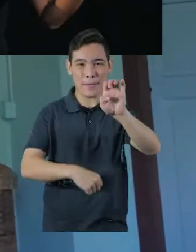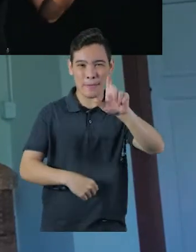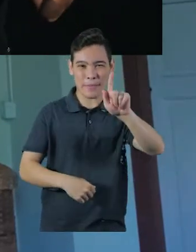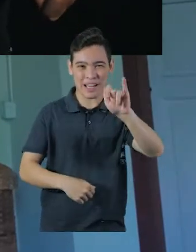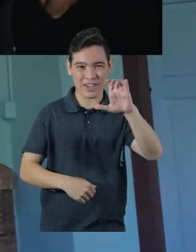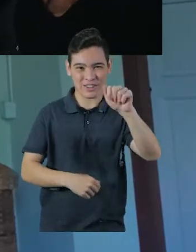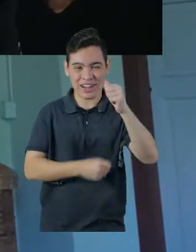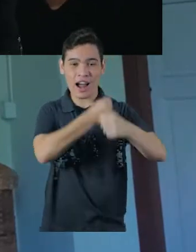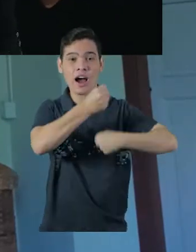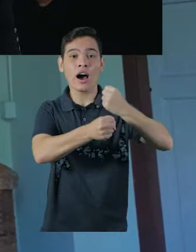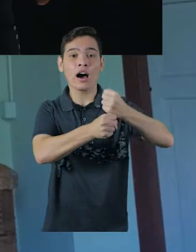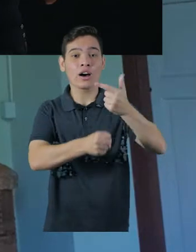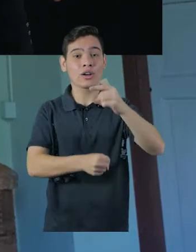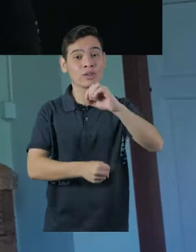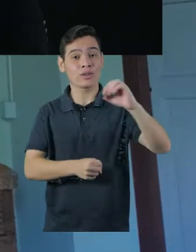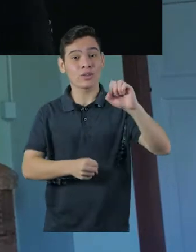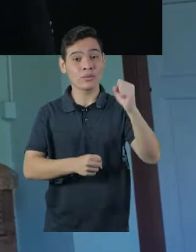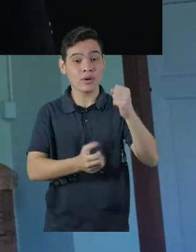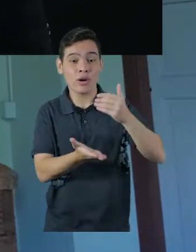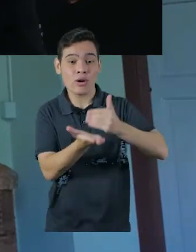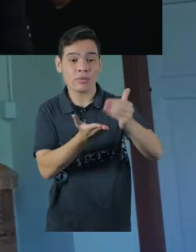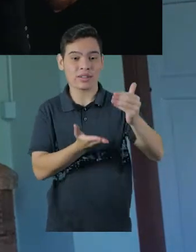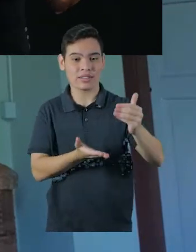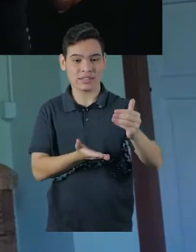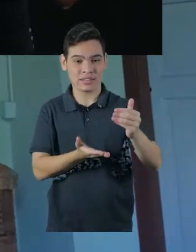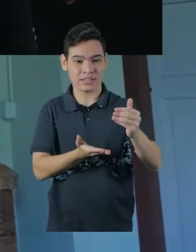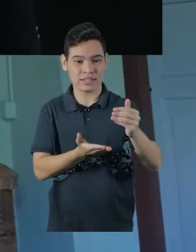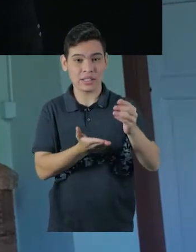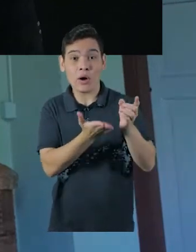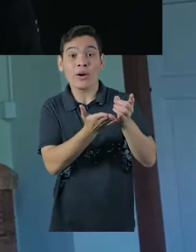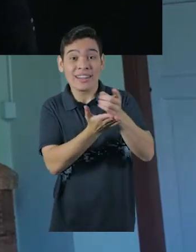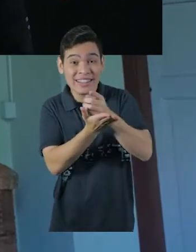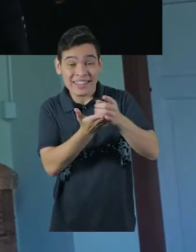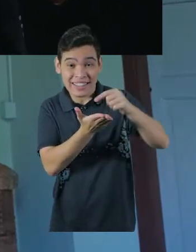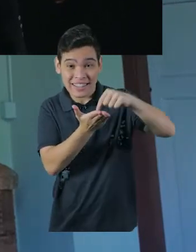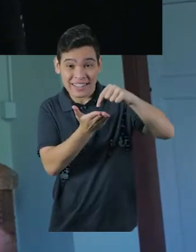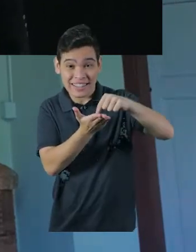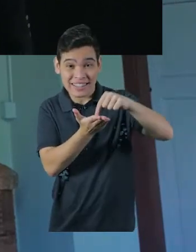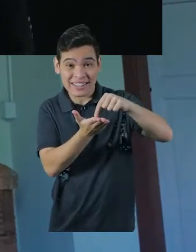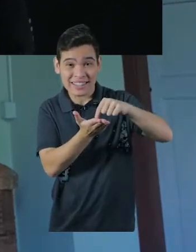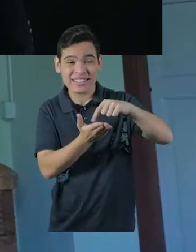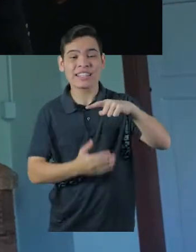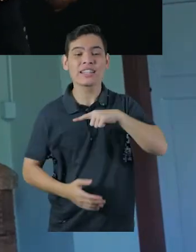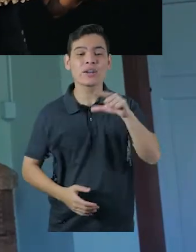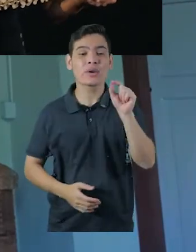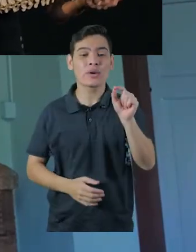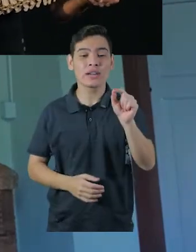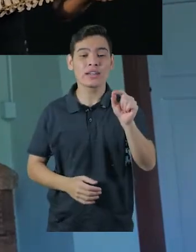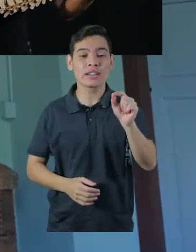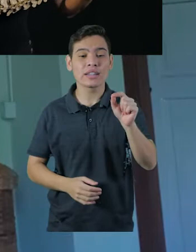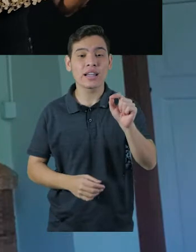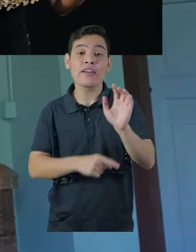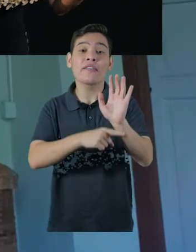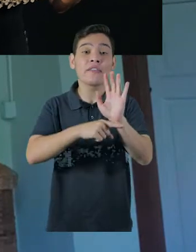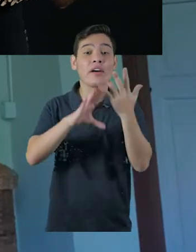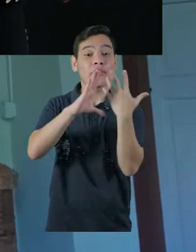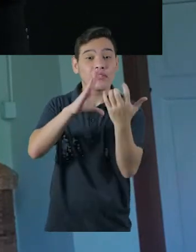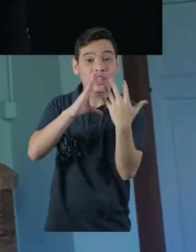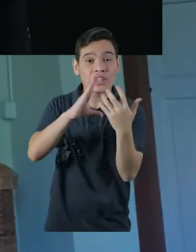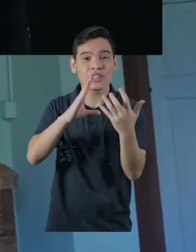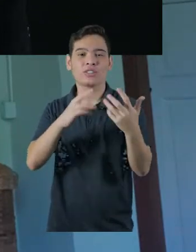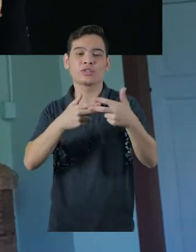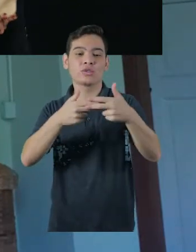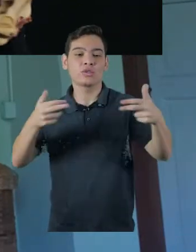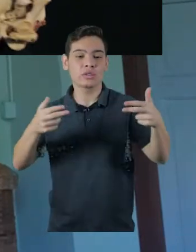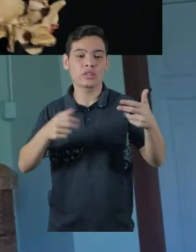é 2008. E, enfim, nesse DVD tem reunidos vídeos com reflexões e também